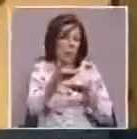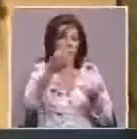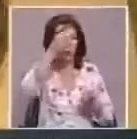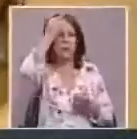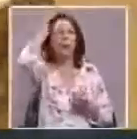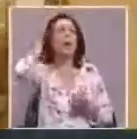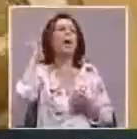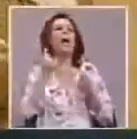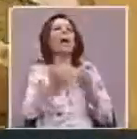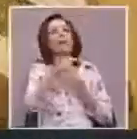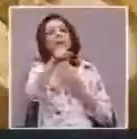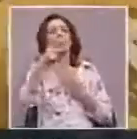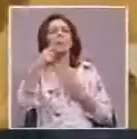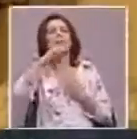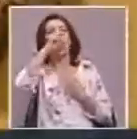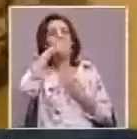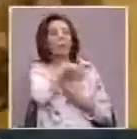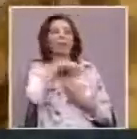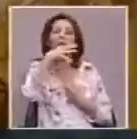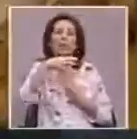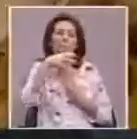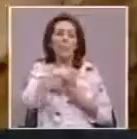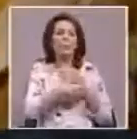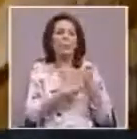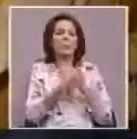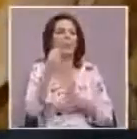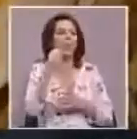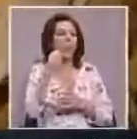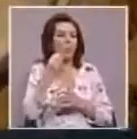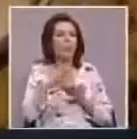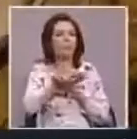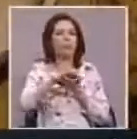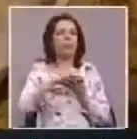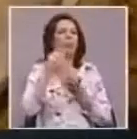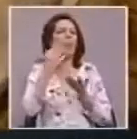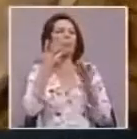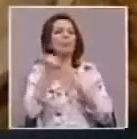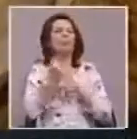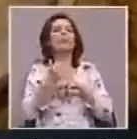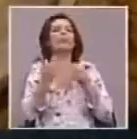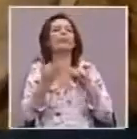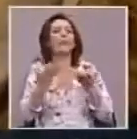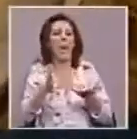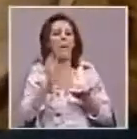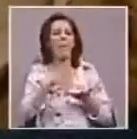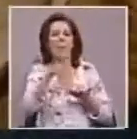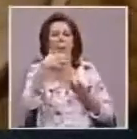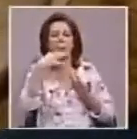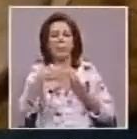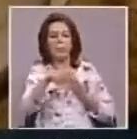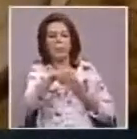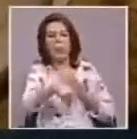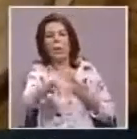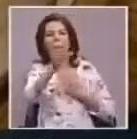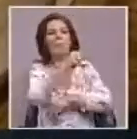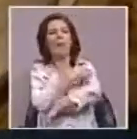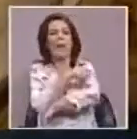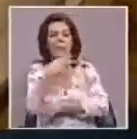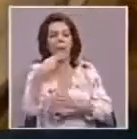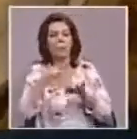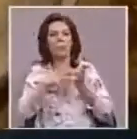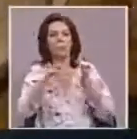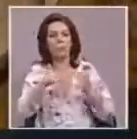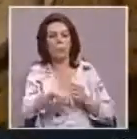alguns casos, as pessoas terem uma explicação sobre a origem e sobre a maneira como são feitos para terem a certeza que o que levam para casa é de facto